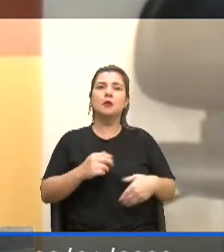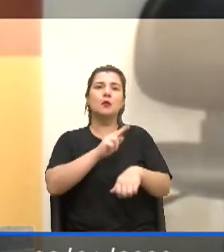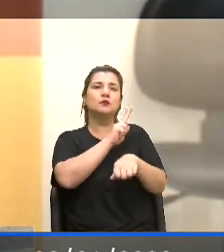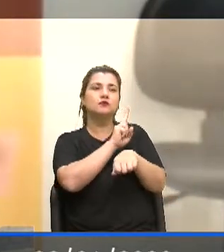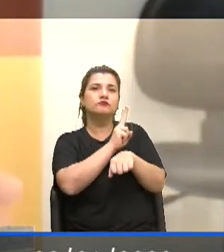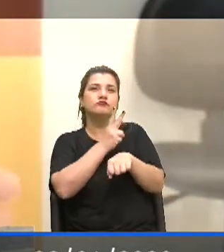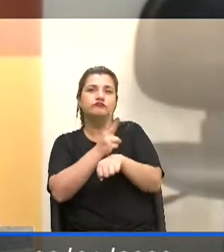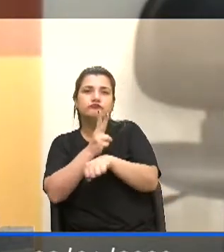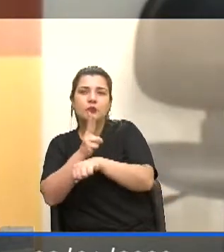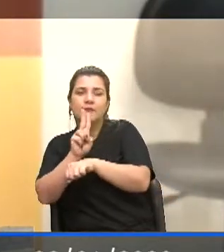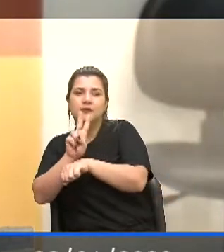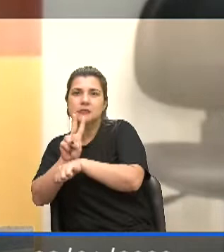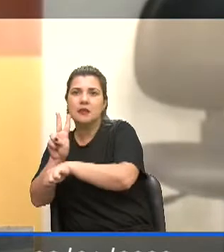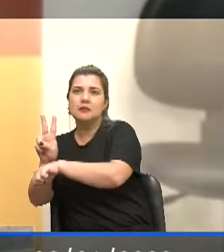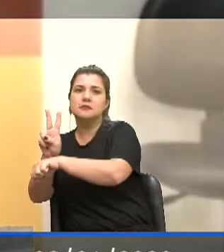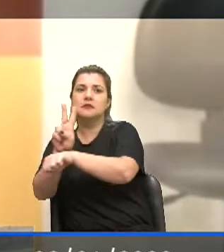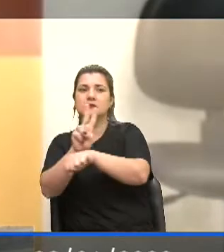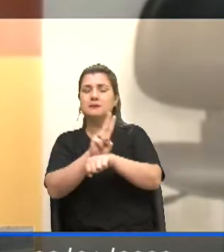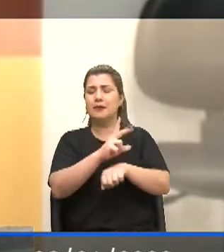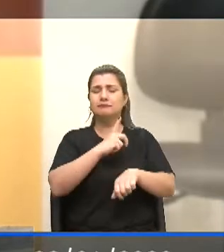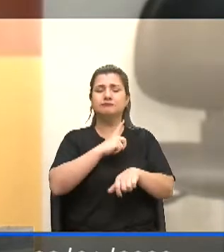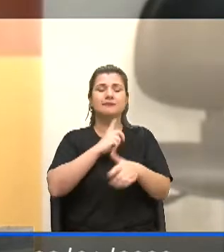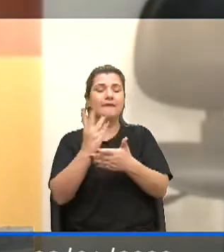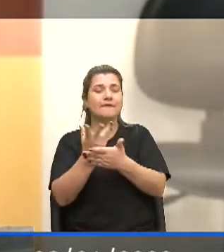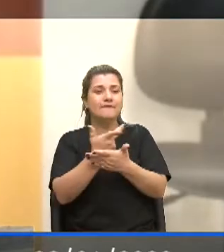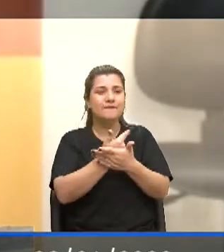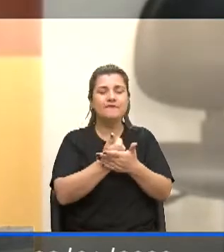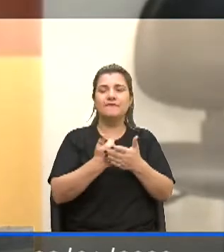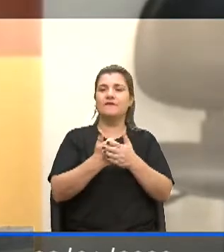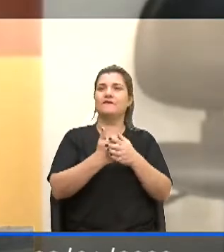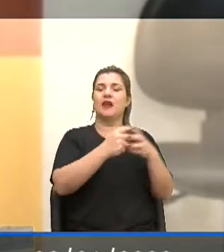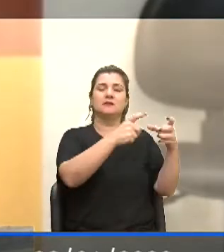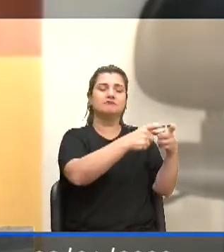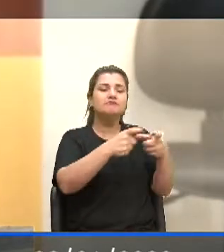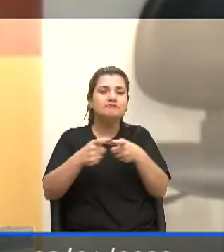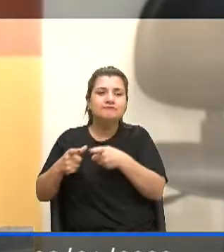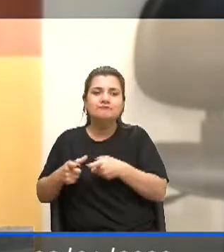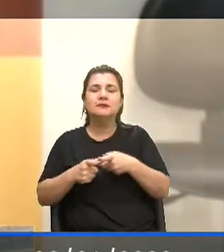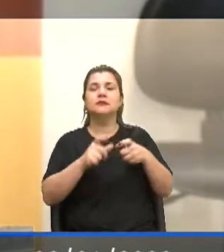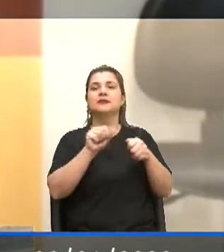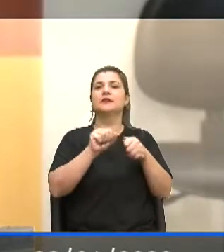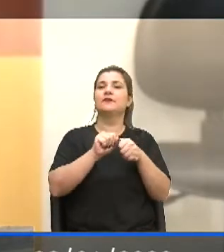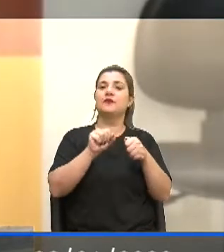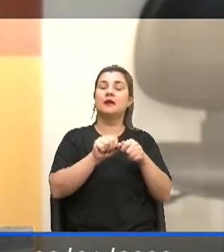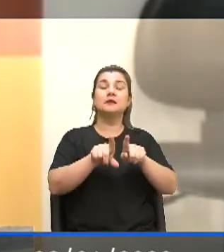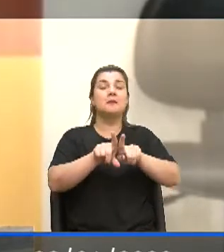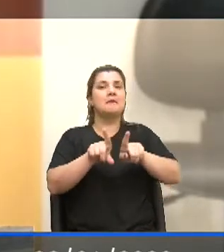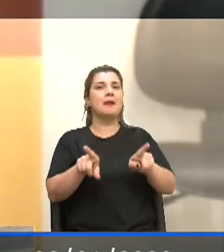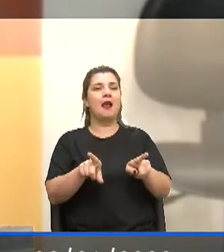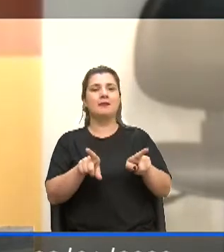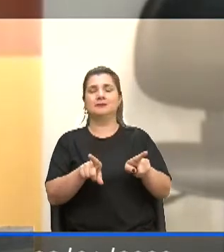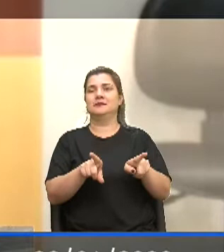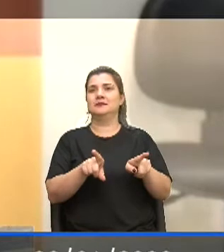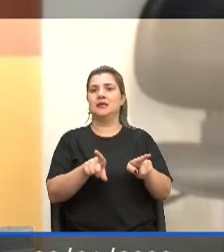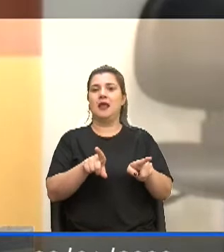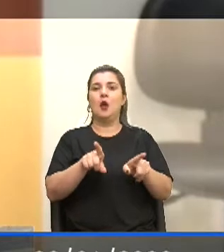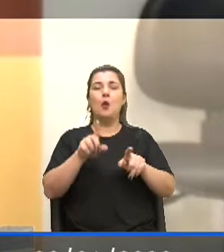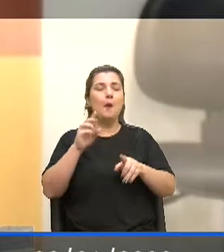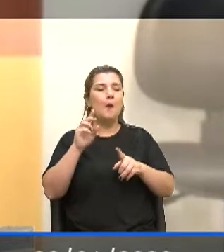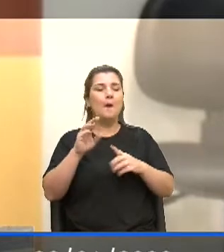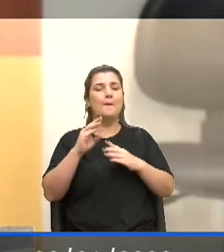né? E tem vários órgãos que o fazem, mas é, acima de tudo, um papel